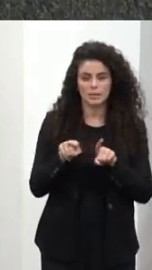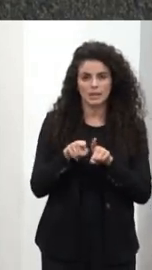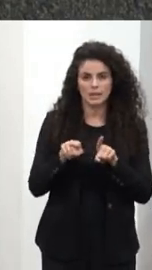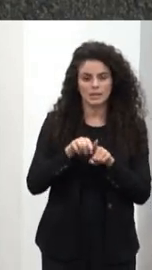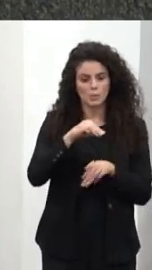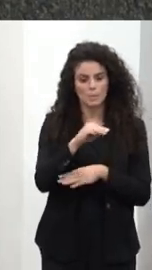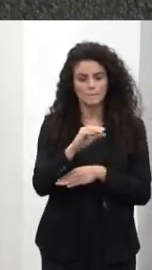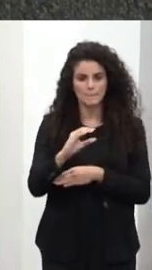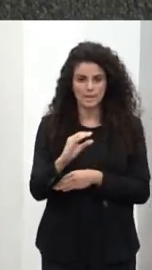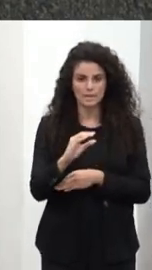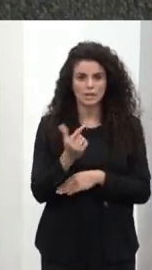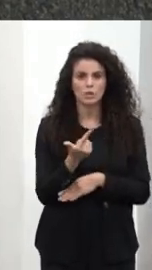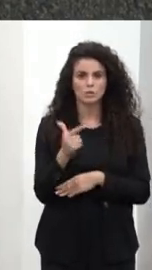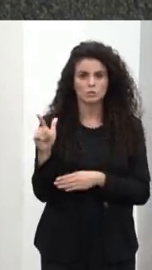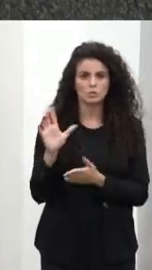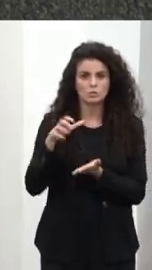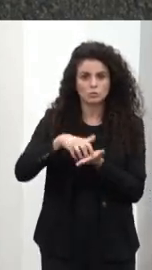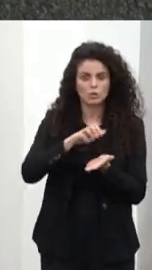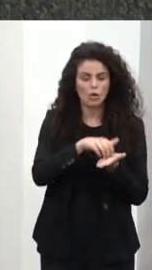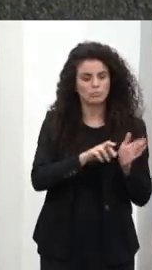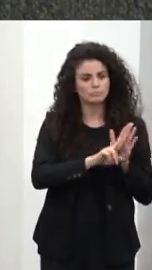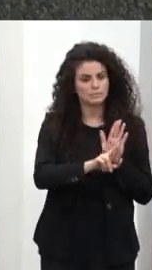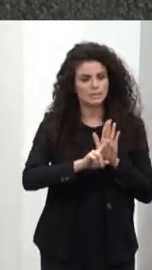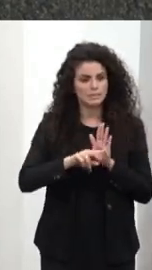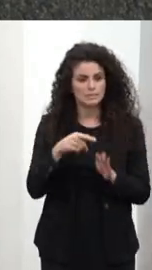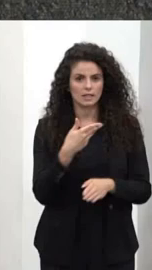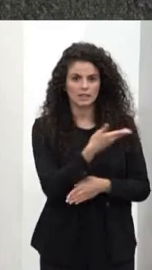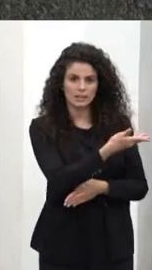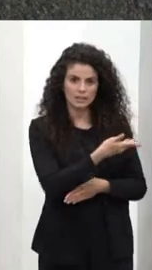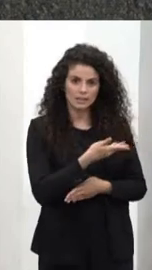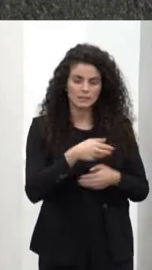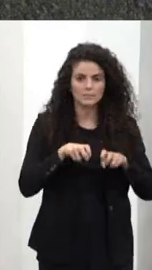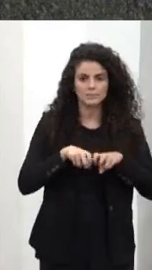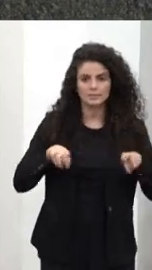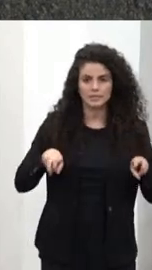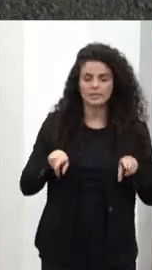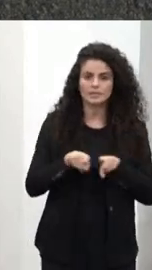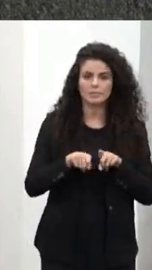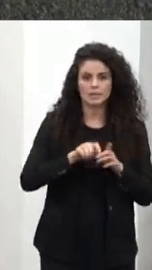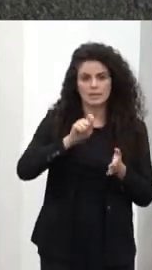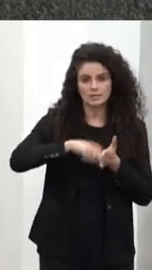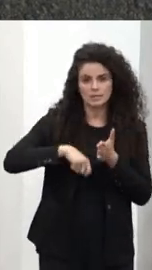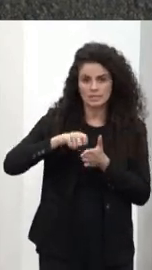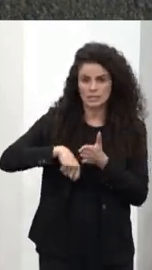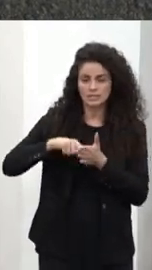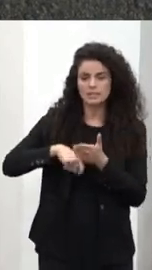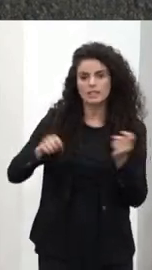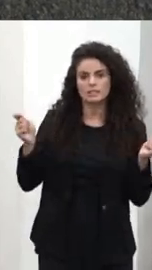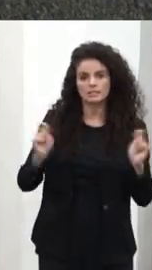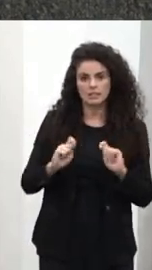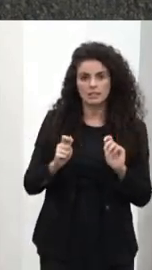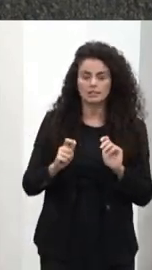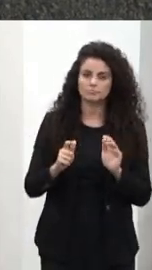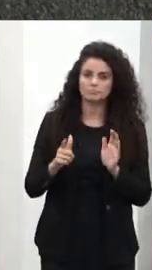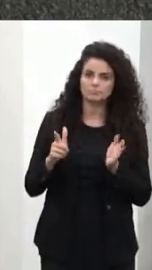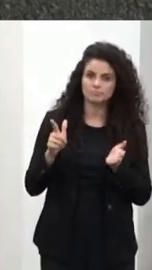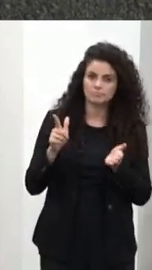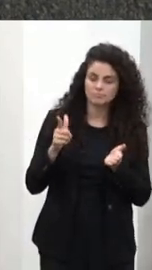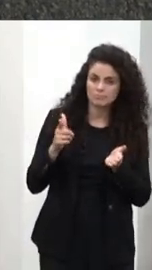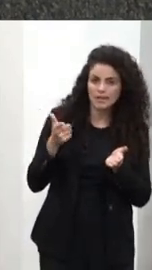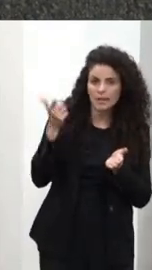órgãos representados aqui a mesa quero também dizer que a lista de presença ela pode servir como essa busca ativa inclusive